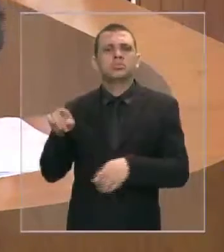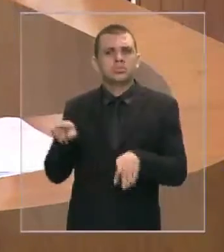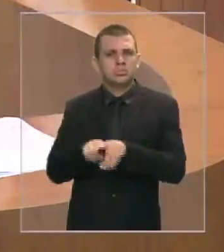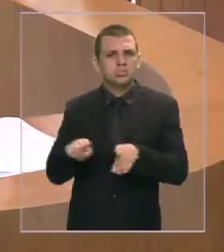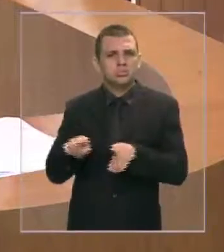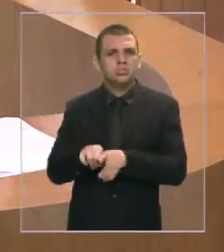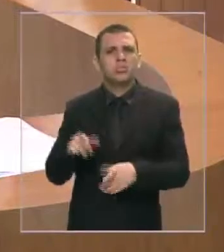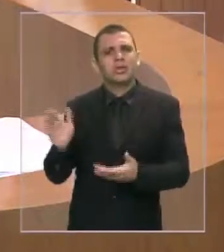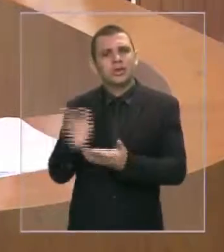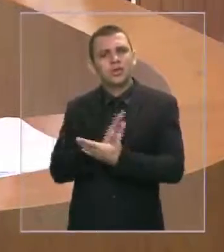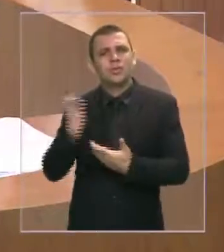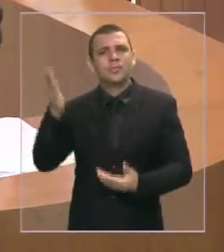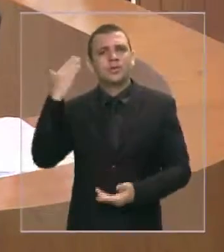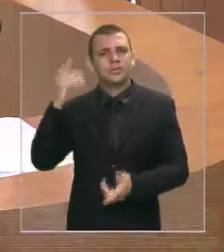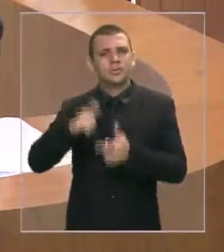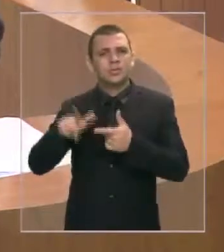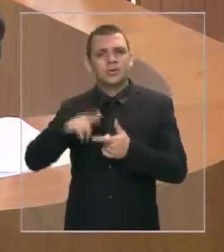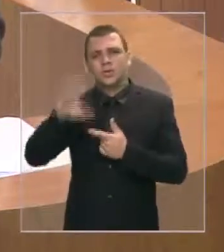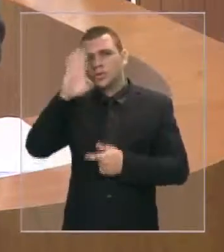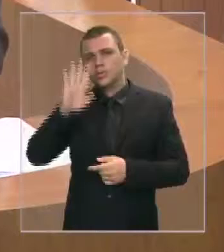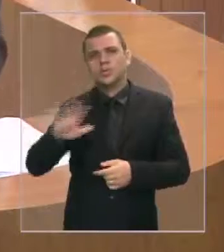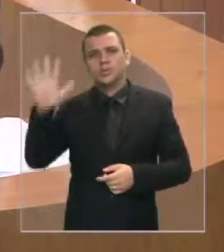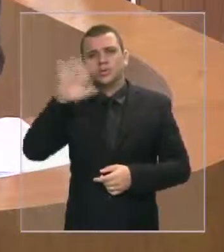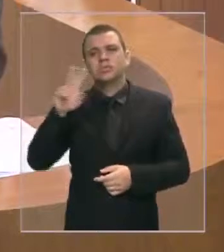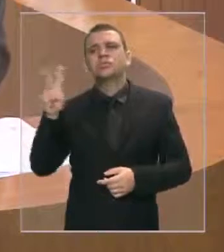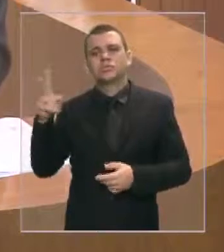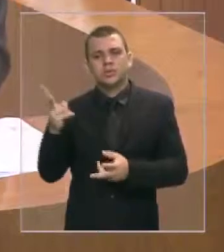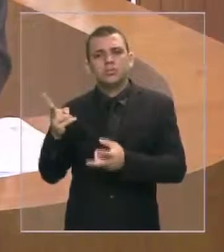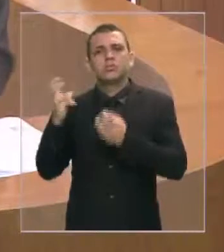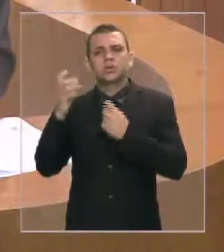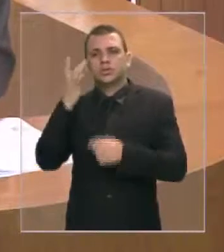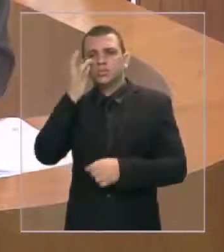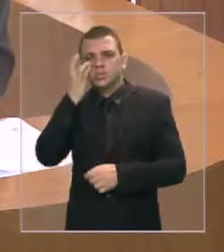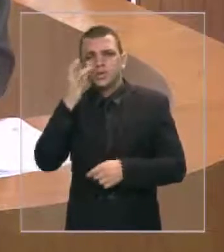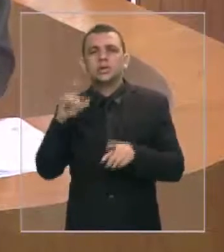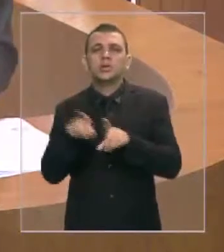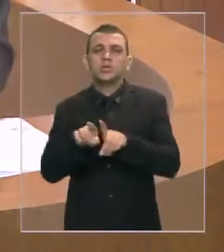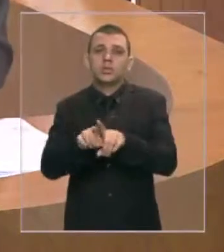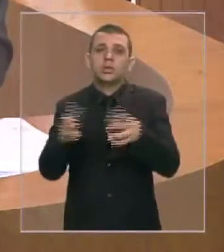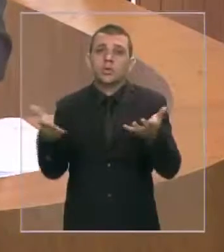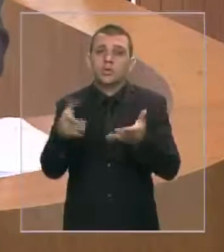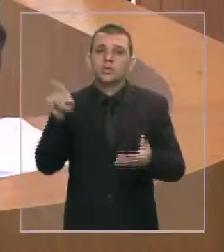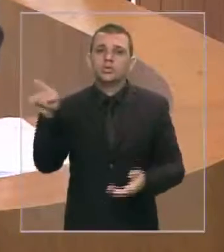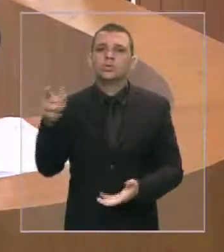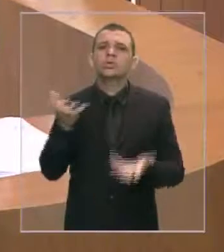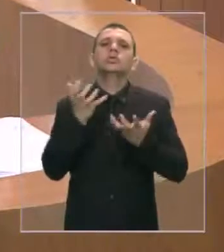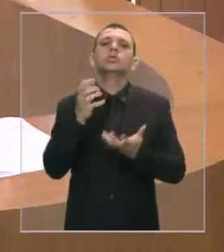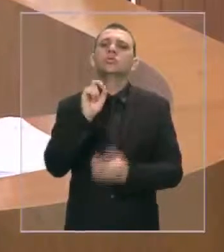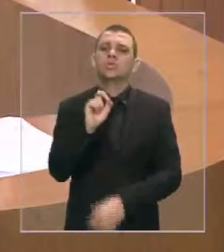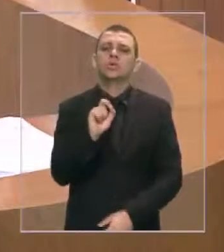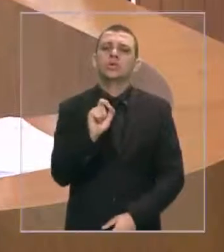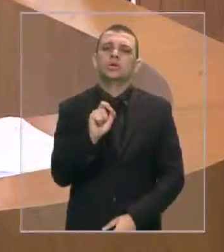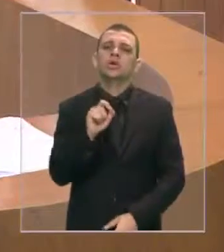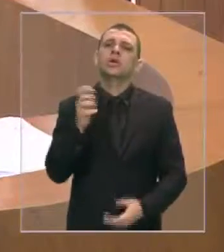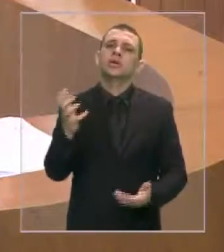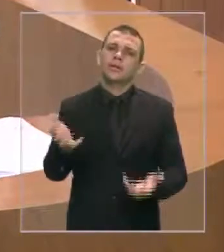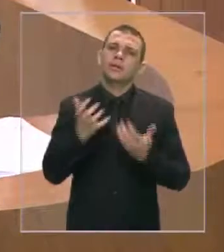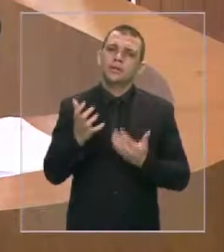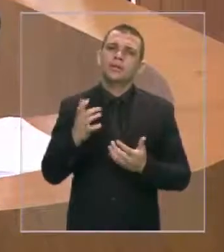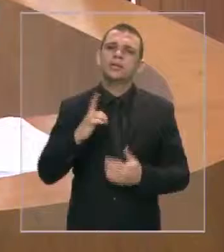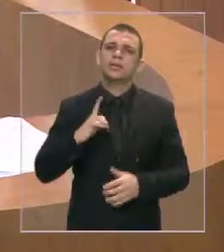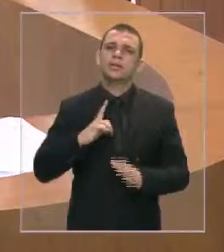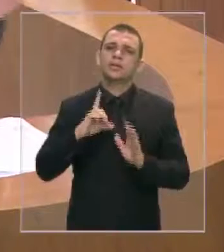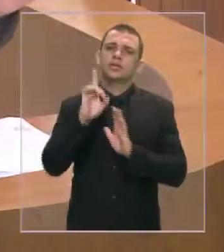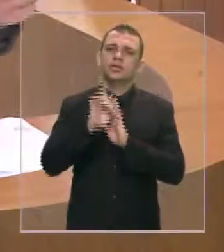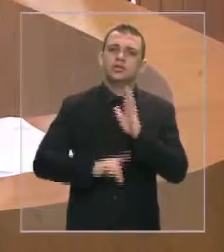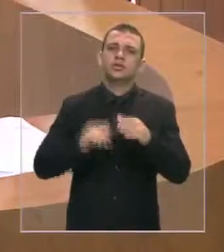momentos obscuros da história nacional e que preza pelo regime democrático, preza pelo Estado Democrático de Direito.